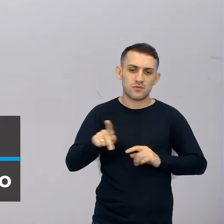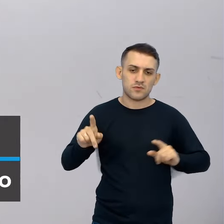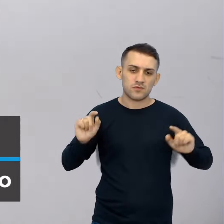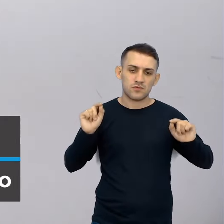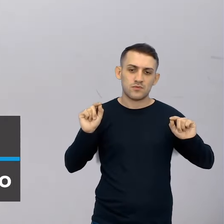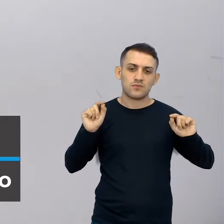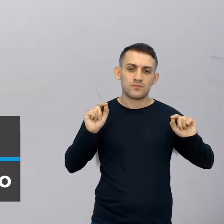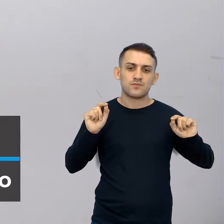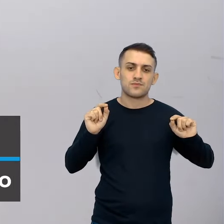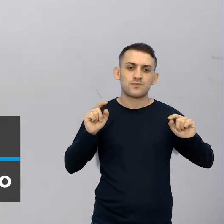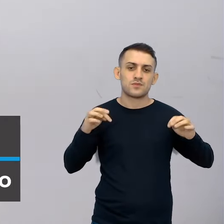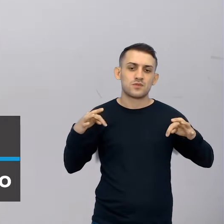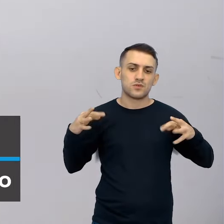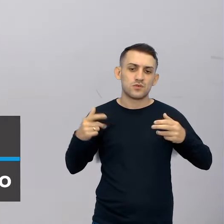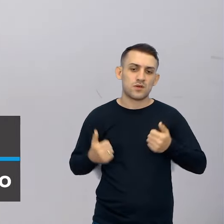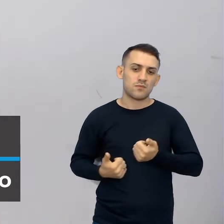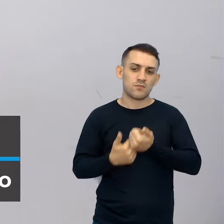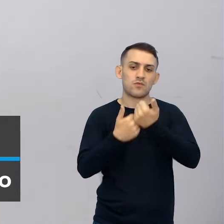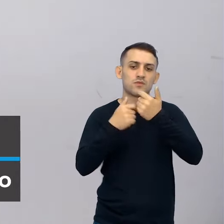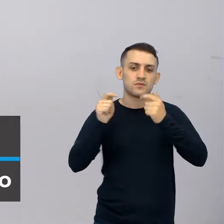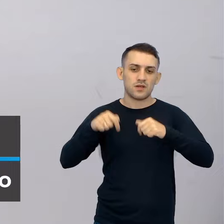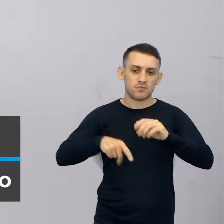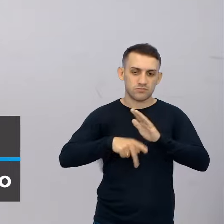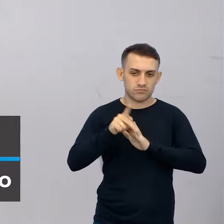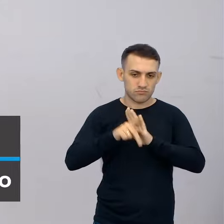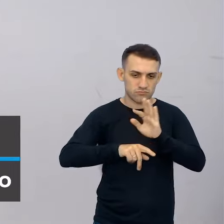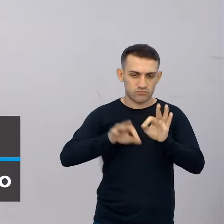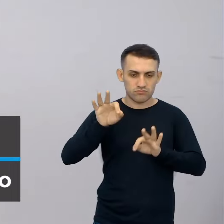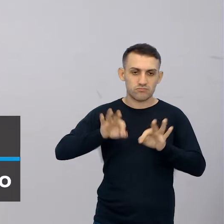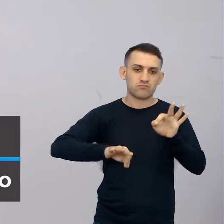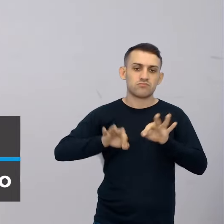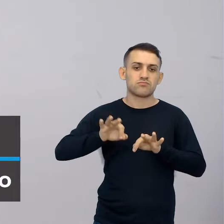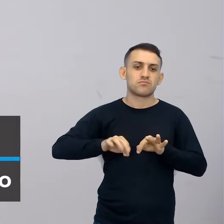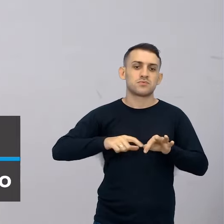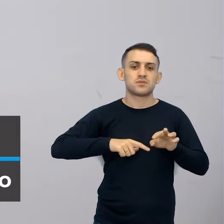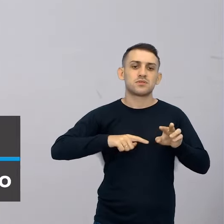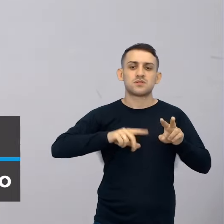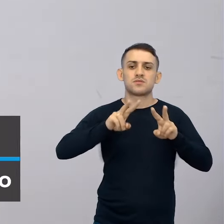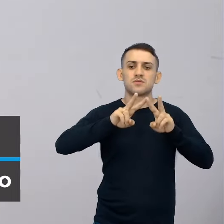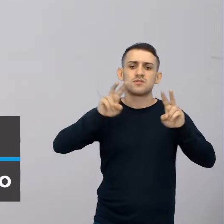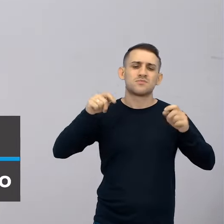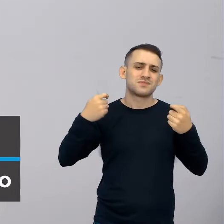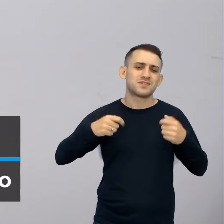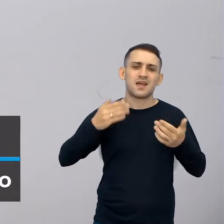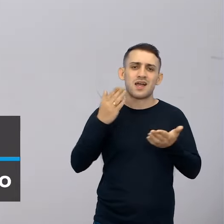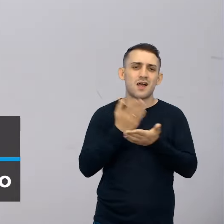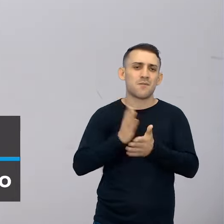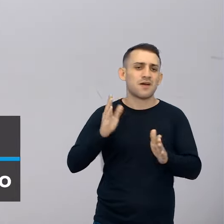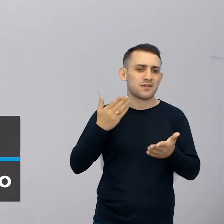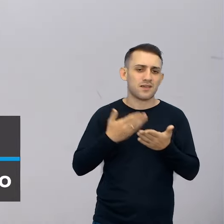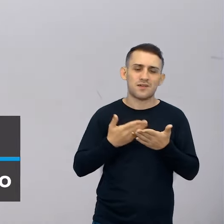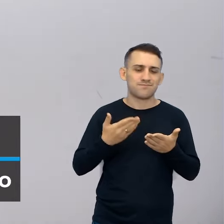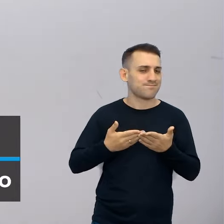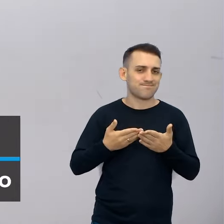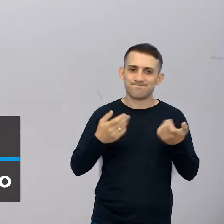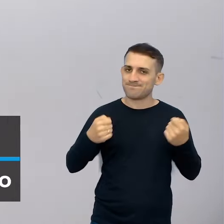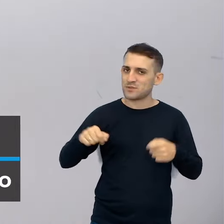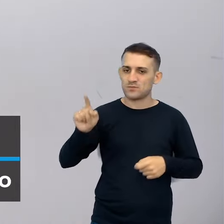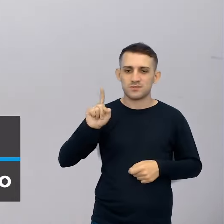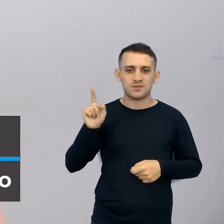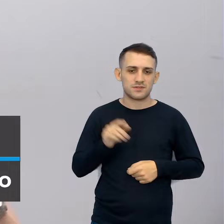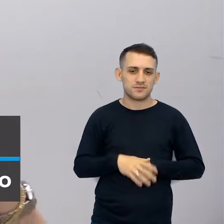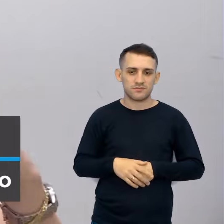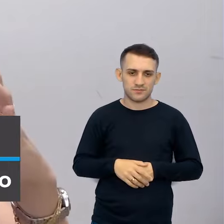do possível, todo o apoio para o planejamento. Então, essa questão de ter que terminar na aula, não tem que, né?